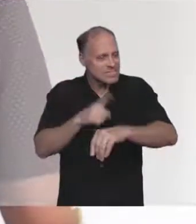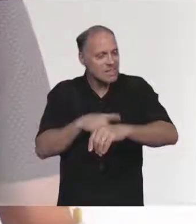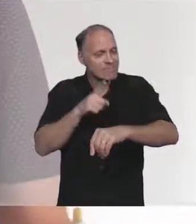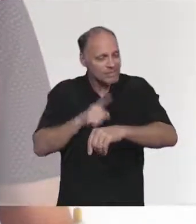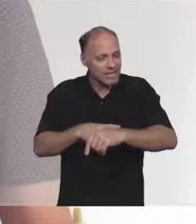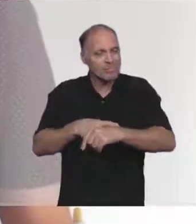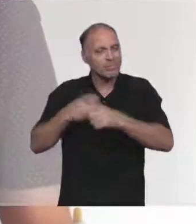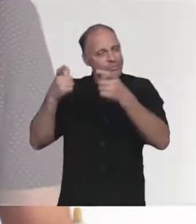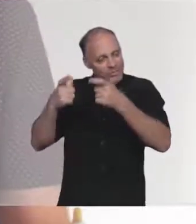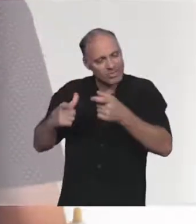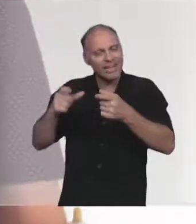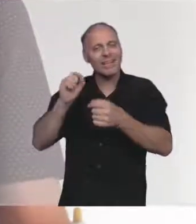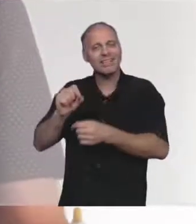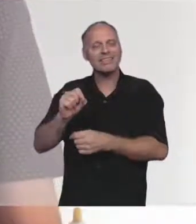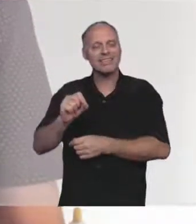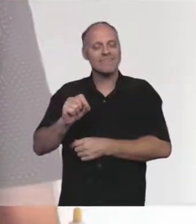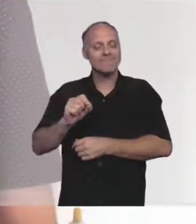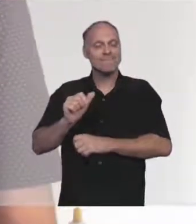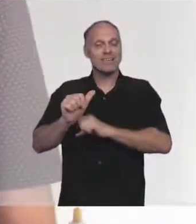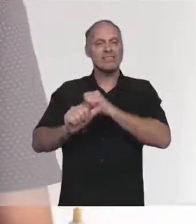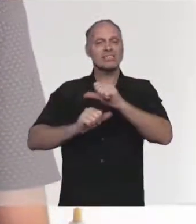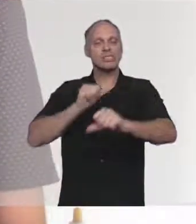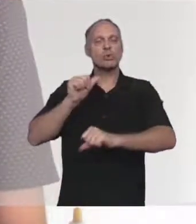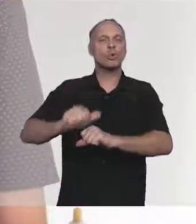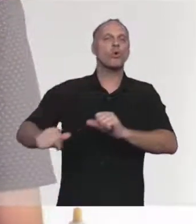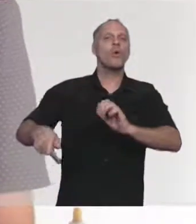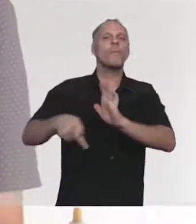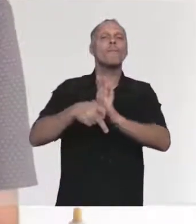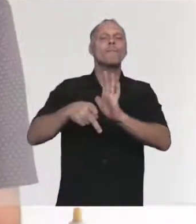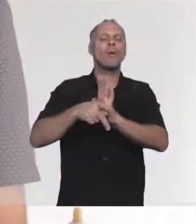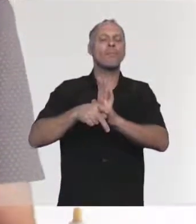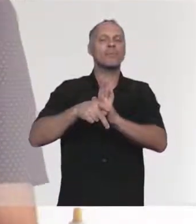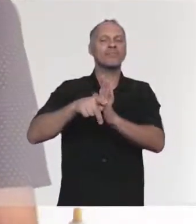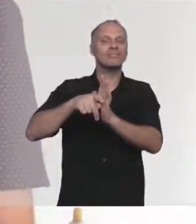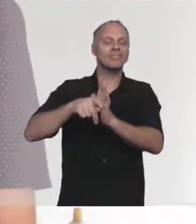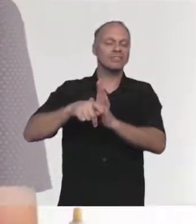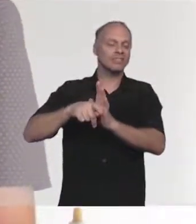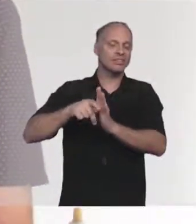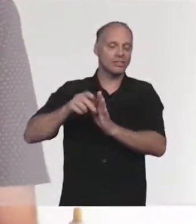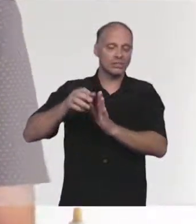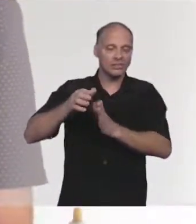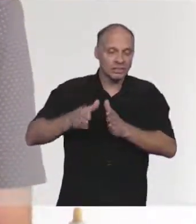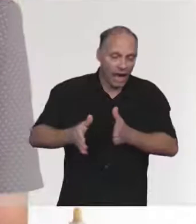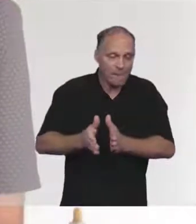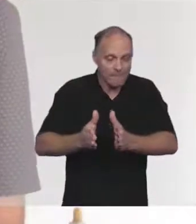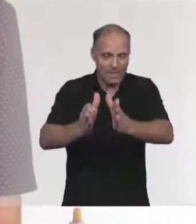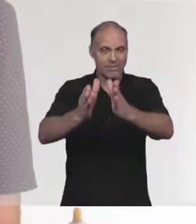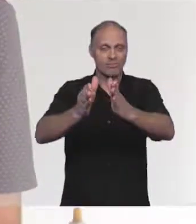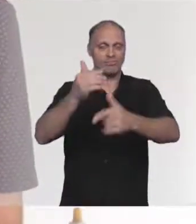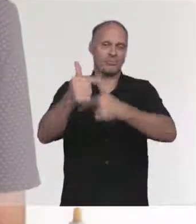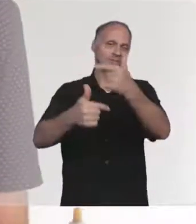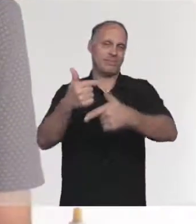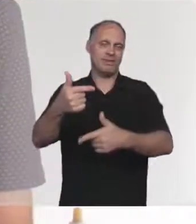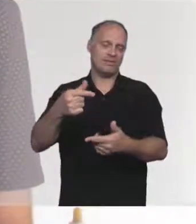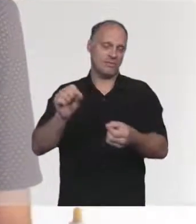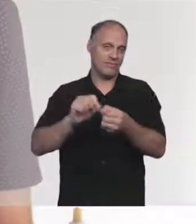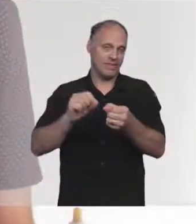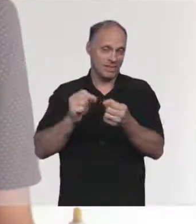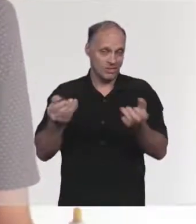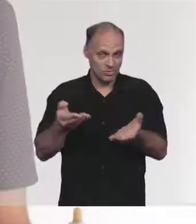tanto tempo nesse lugar de tensão que eu acho que isso se tornou o próprio centro, o próprio eixo, né, do